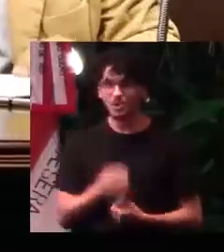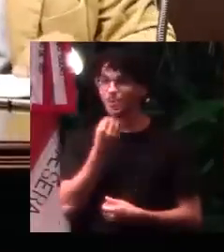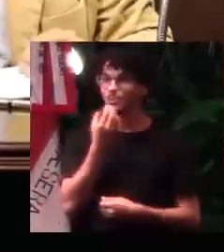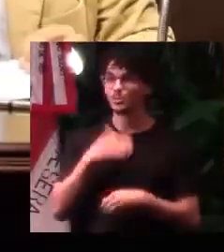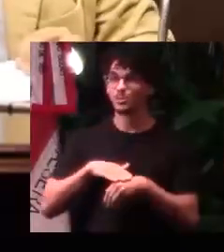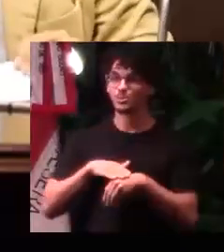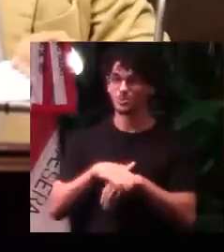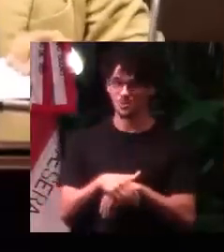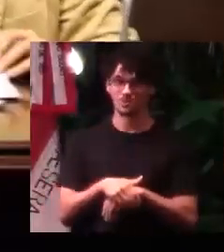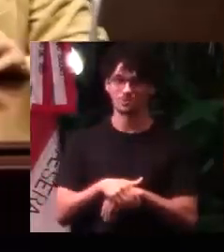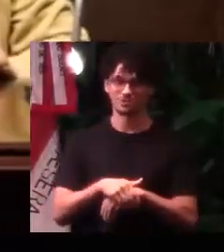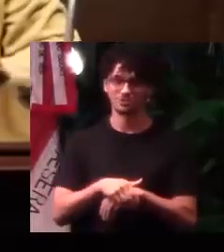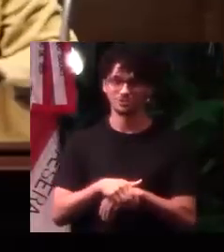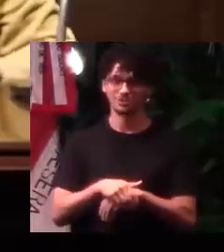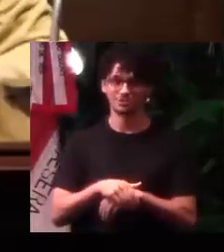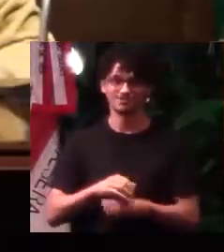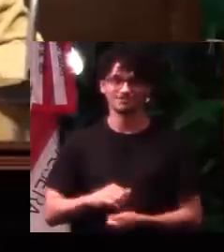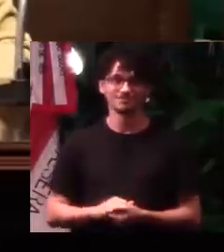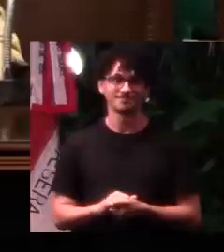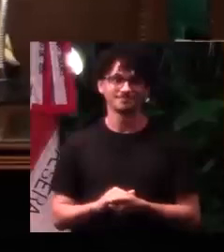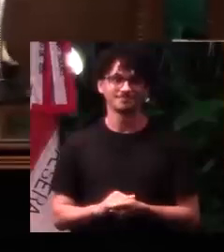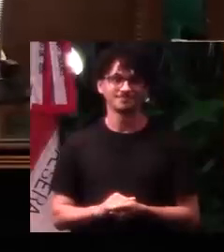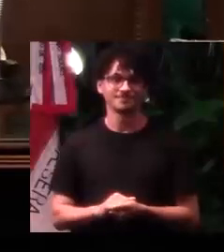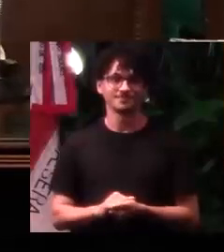Boa noite.